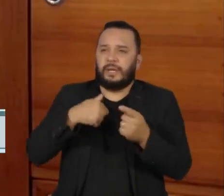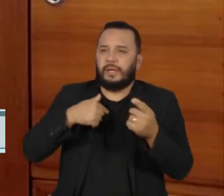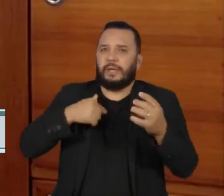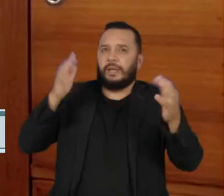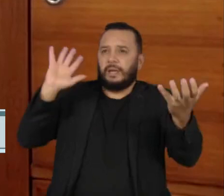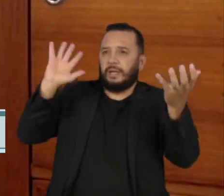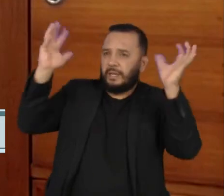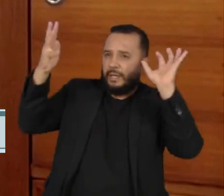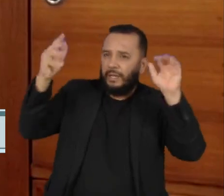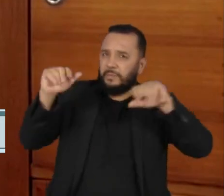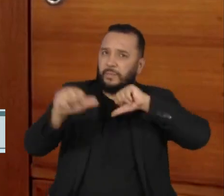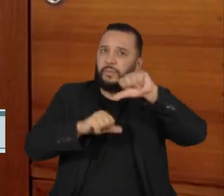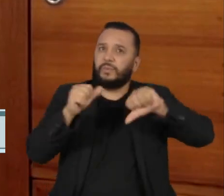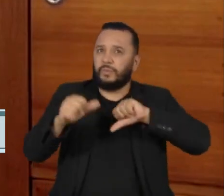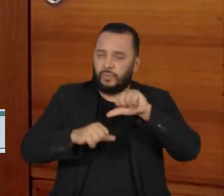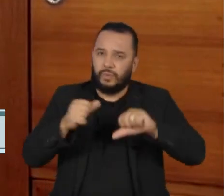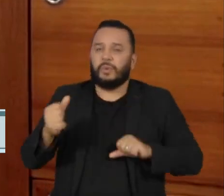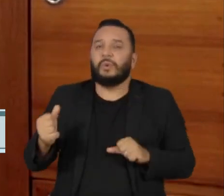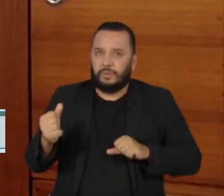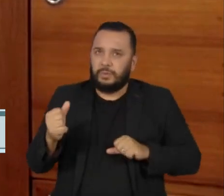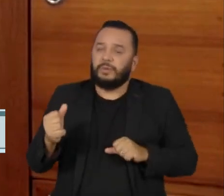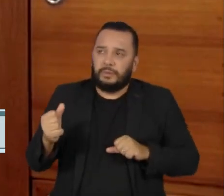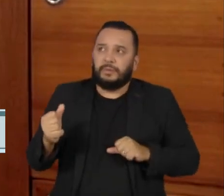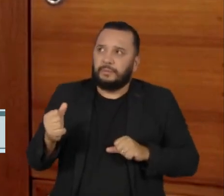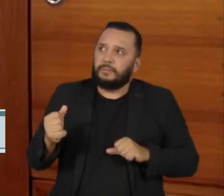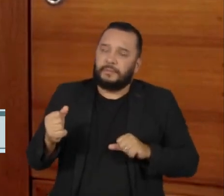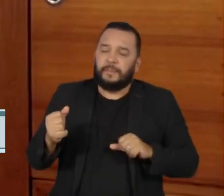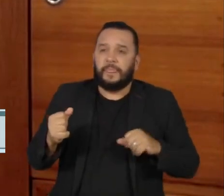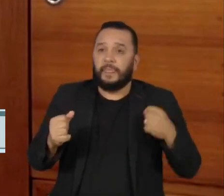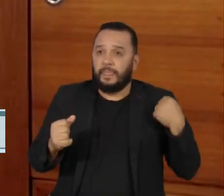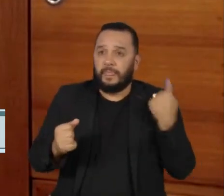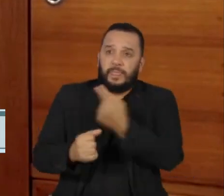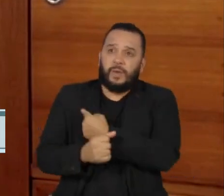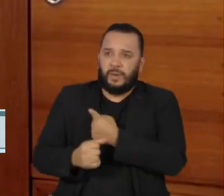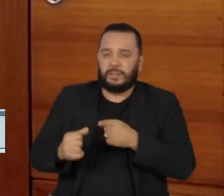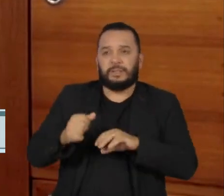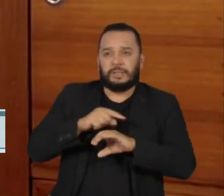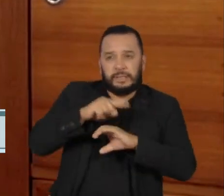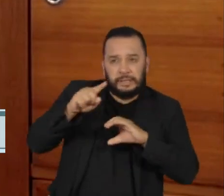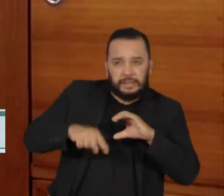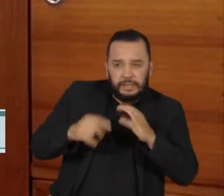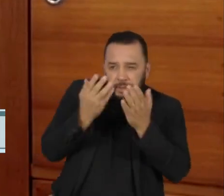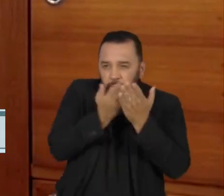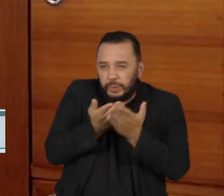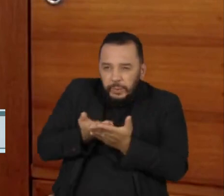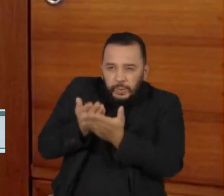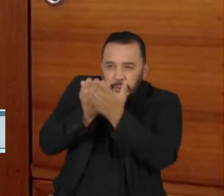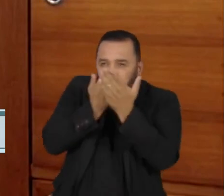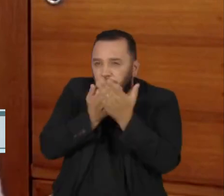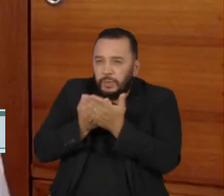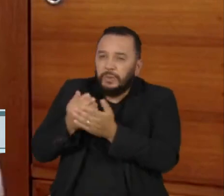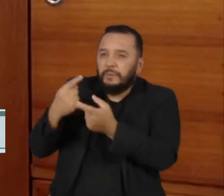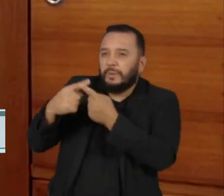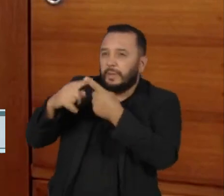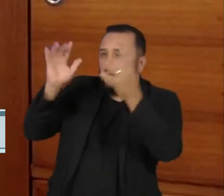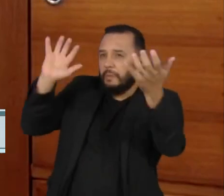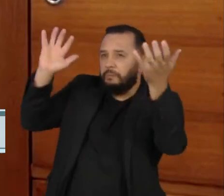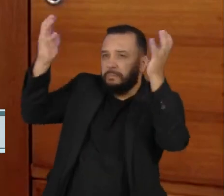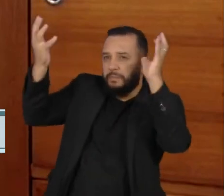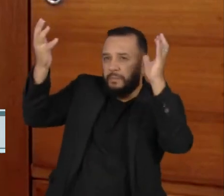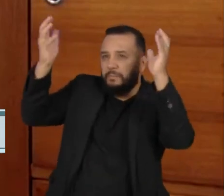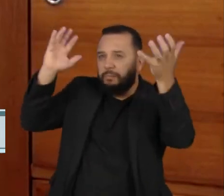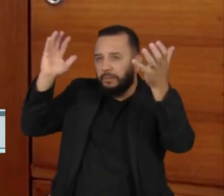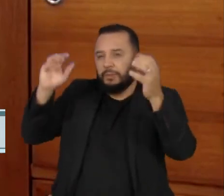tem imposto à ciência, né, se debruçar sobre esse novo